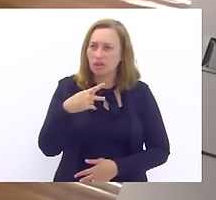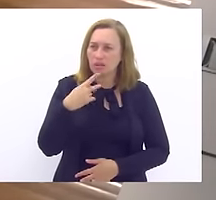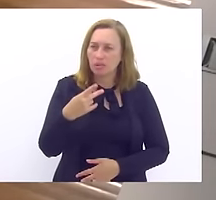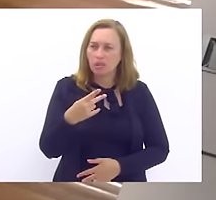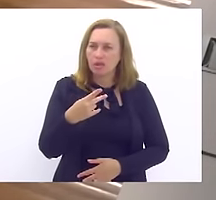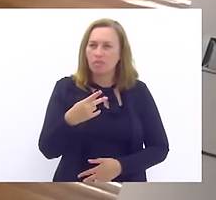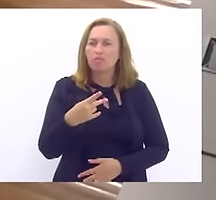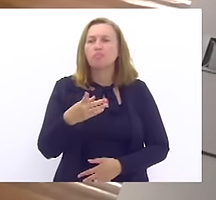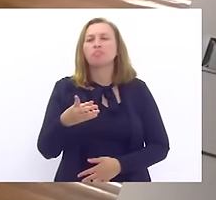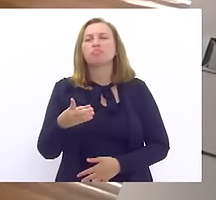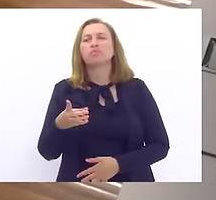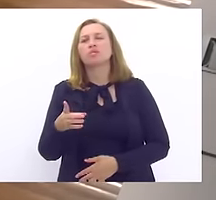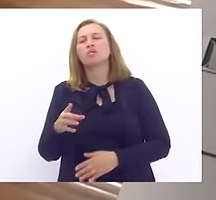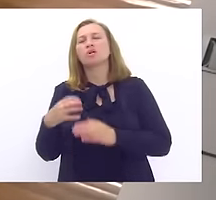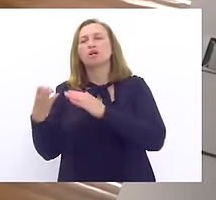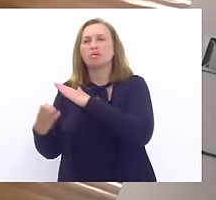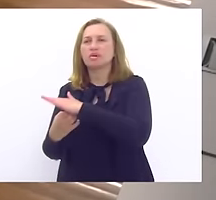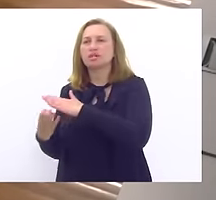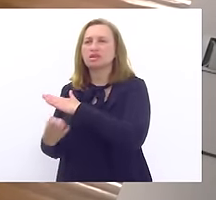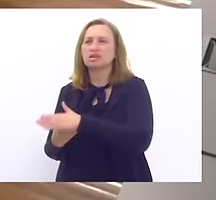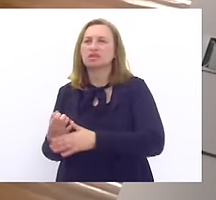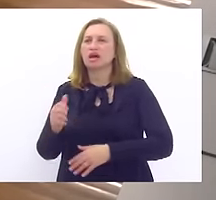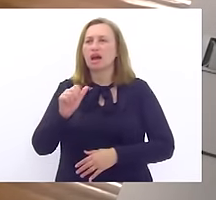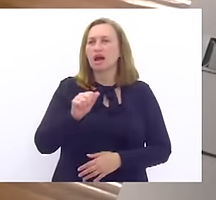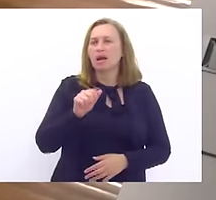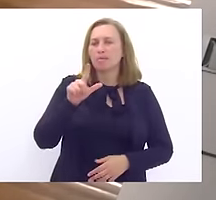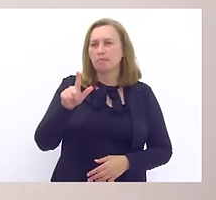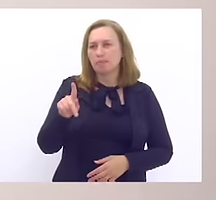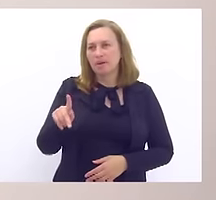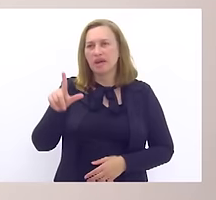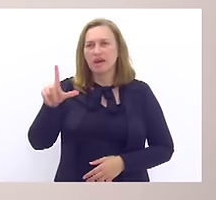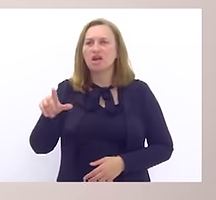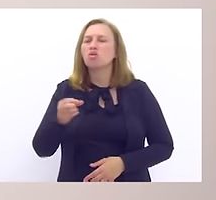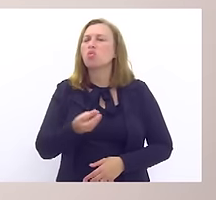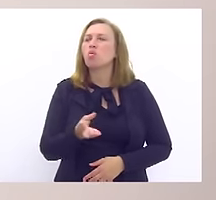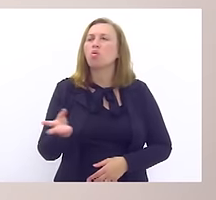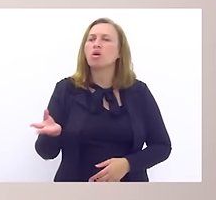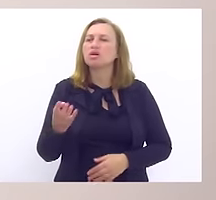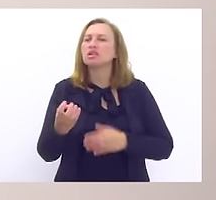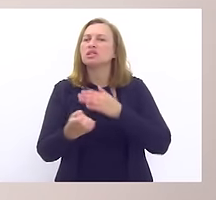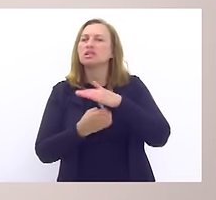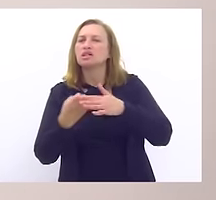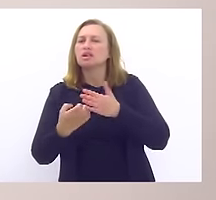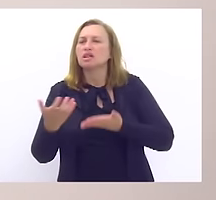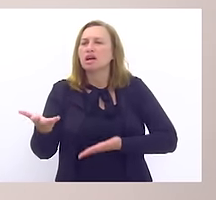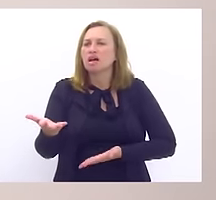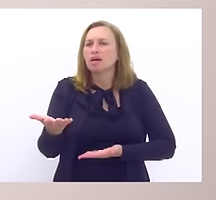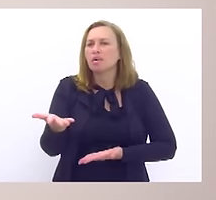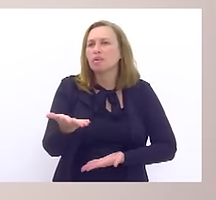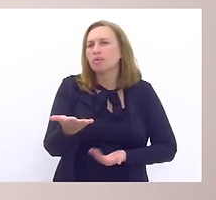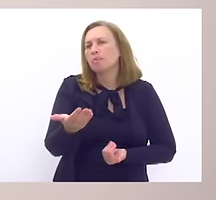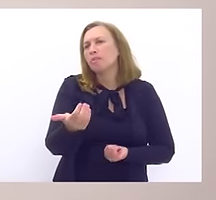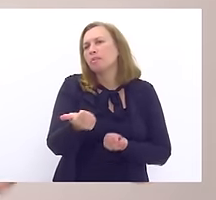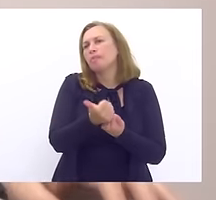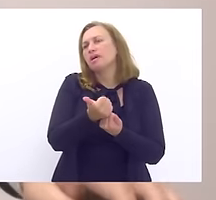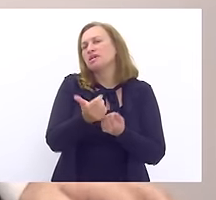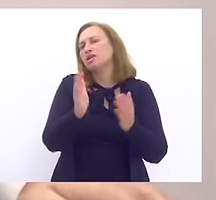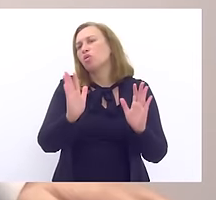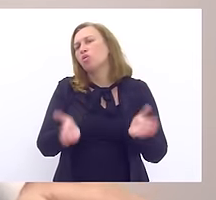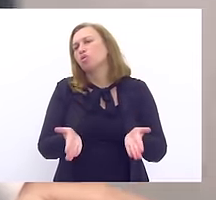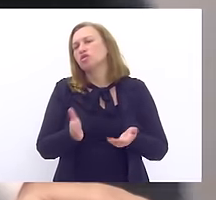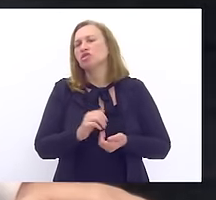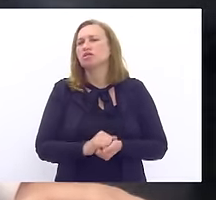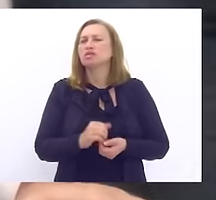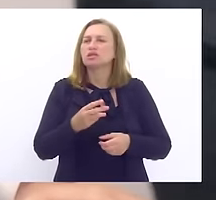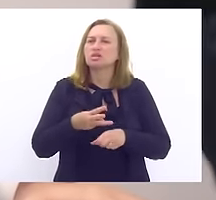representante da pele quero saber quantas empresas são parceiras da pl Hoje quantos terceirizadas a pele tem